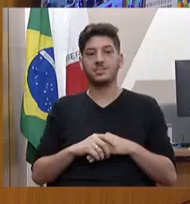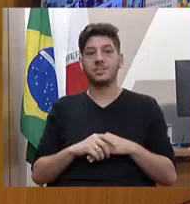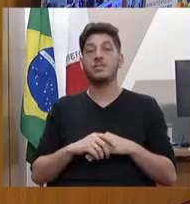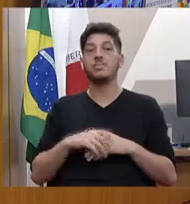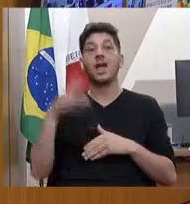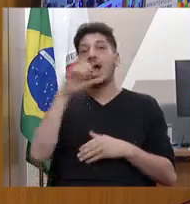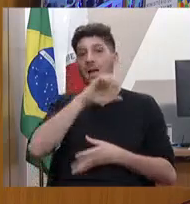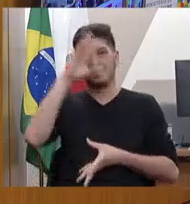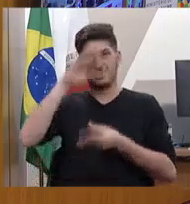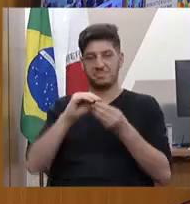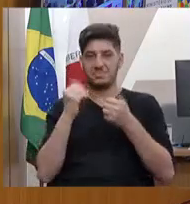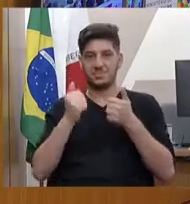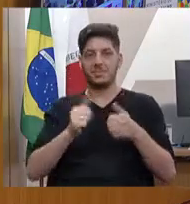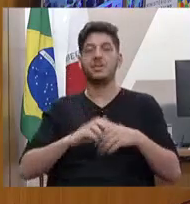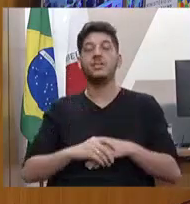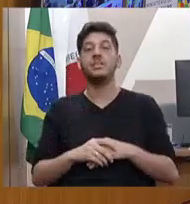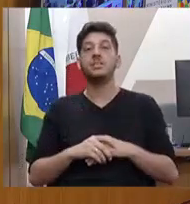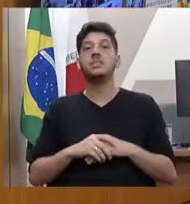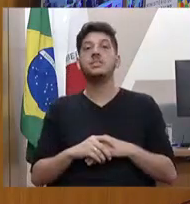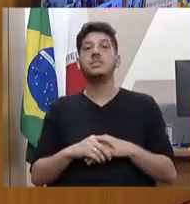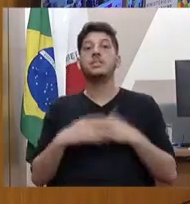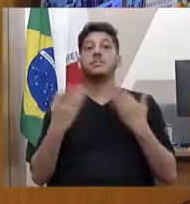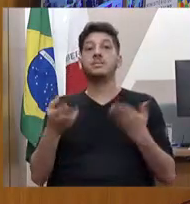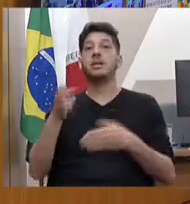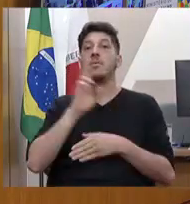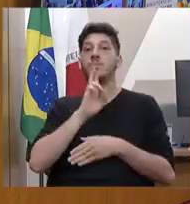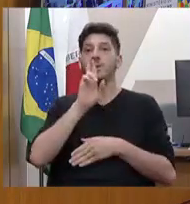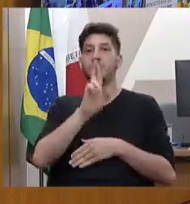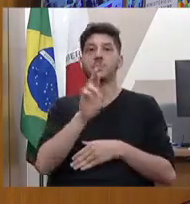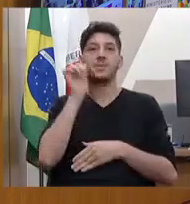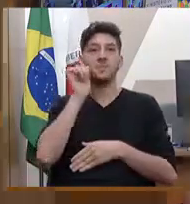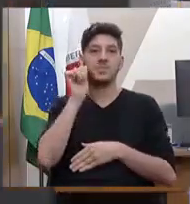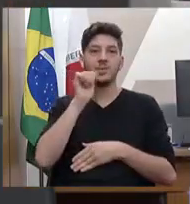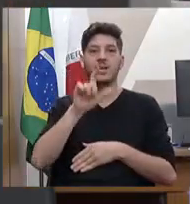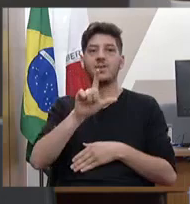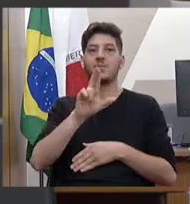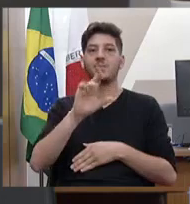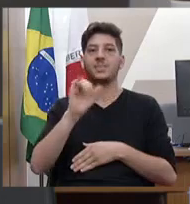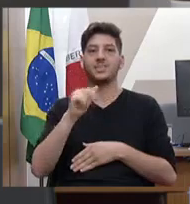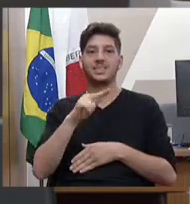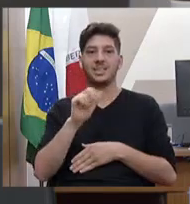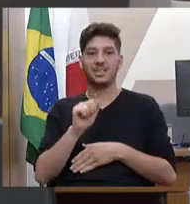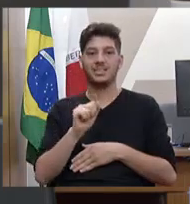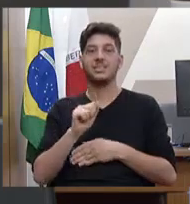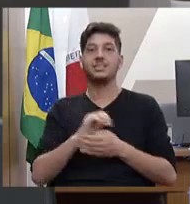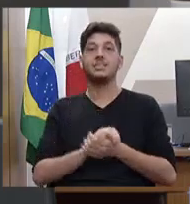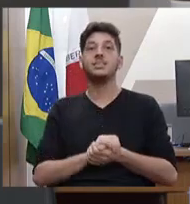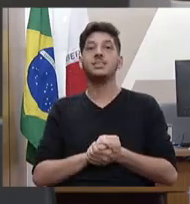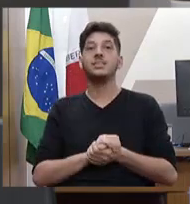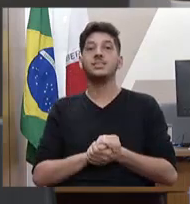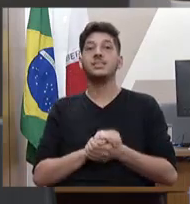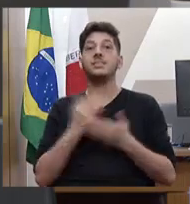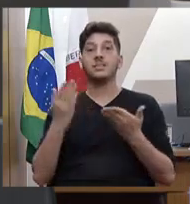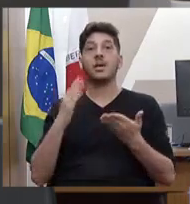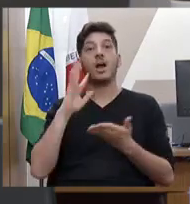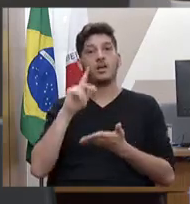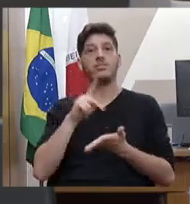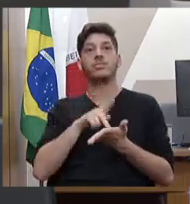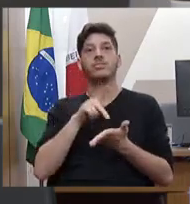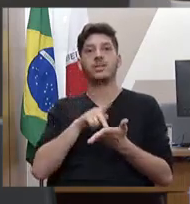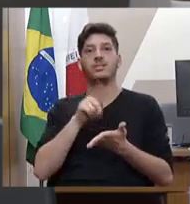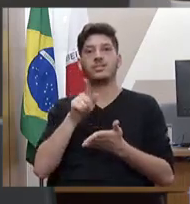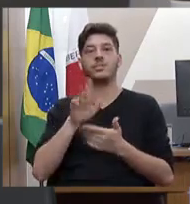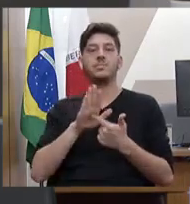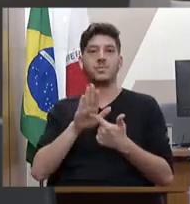bem eu vou só nem responder a Luciana né Luciana eu acho que é verdade o que você colocou